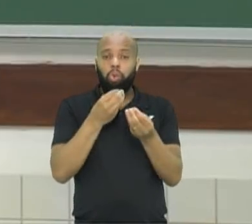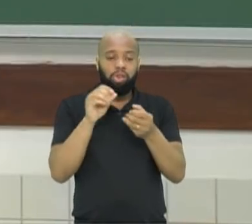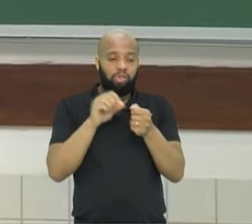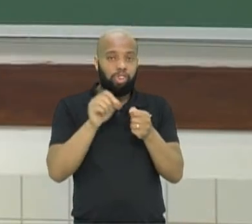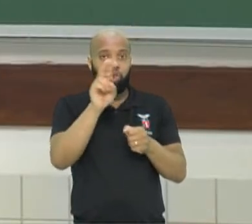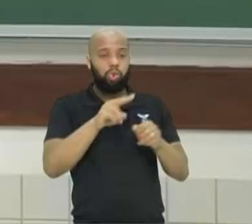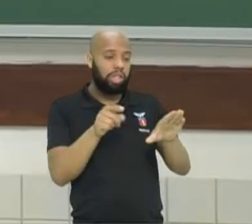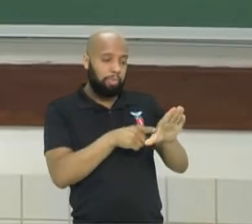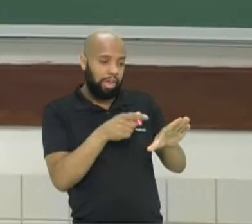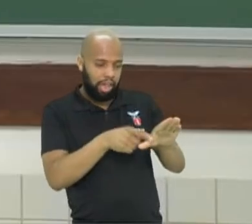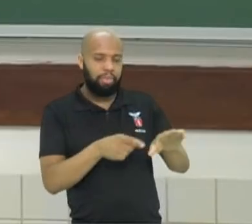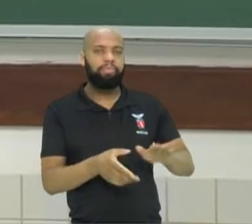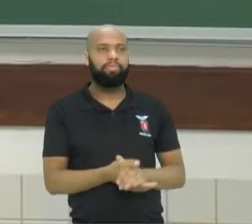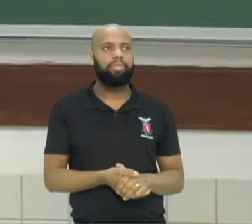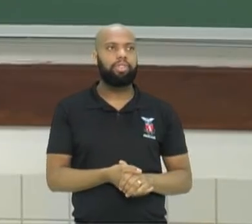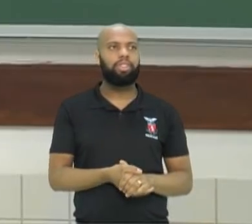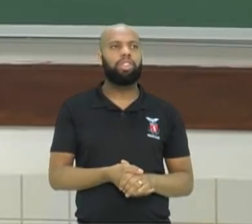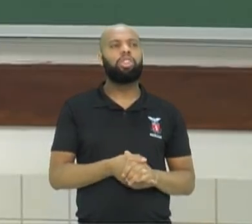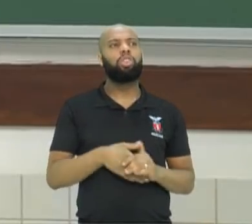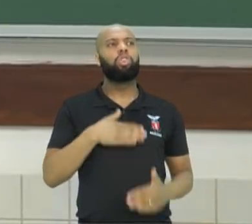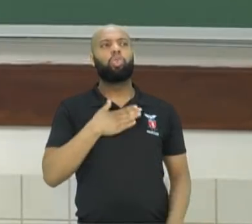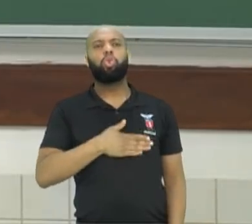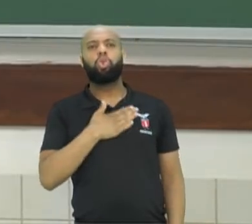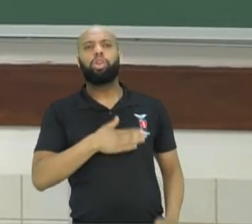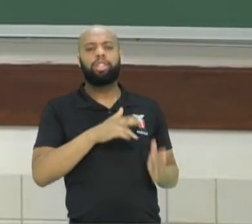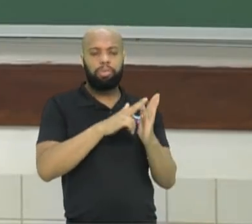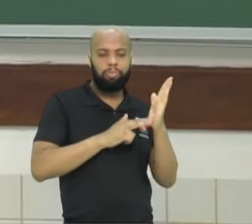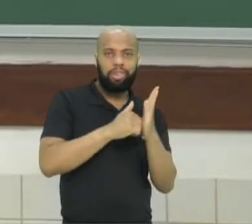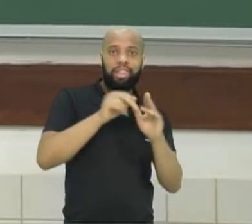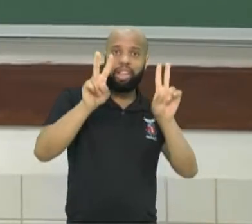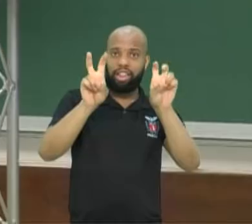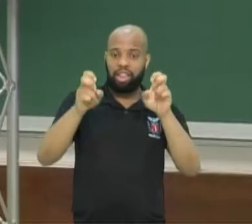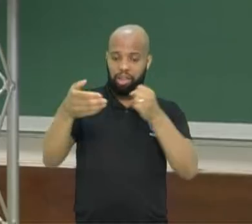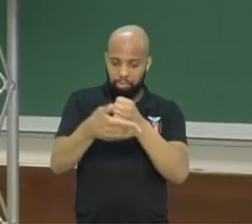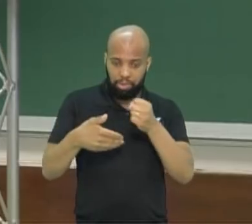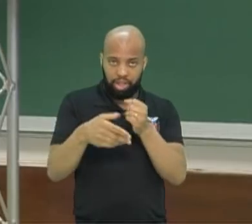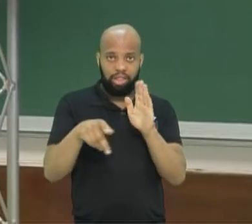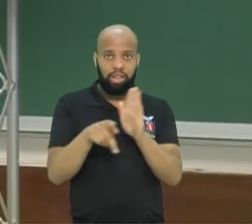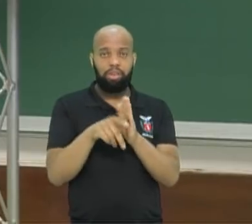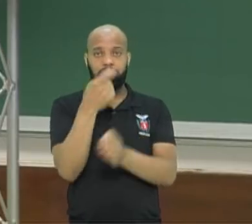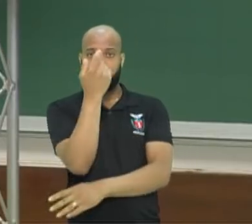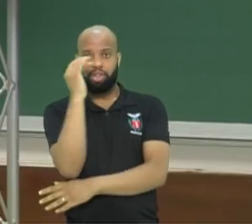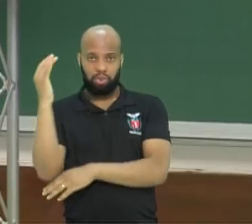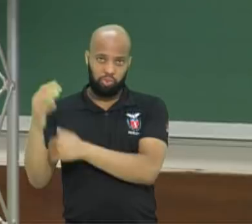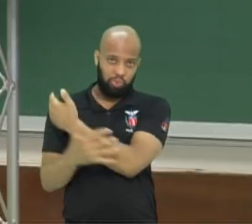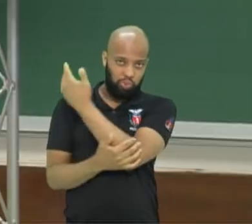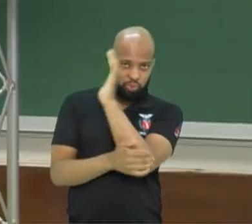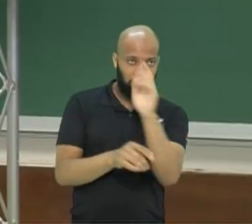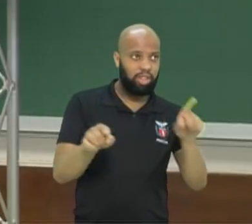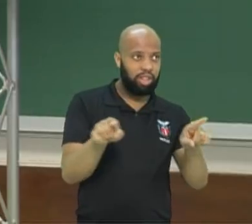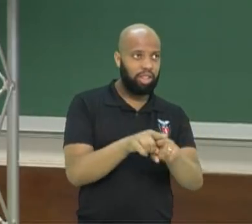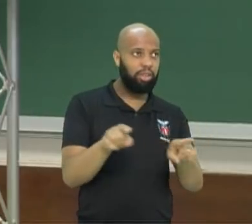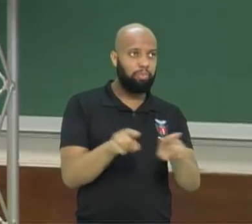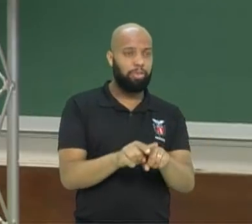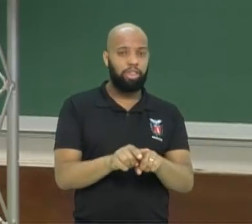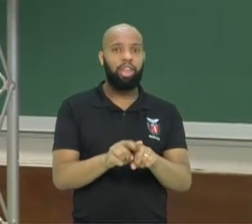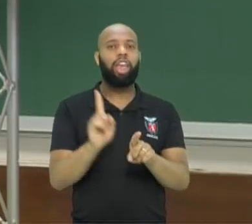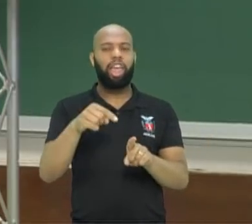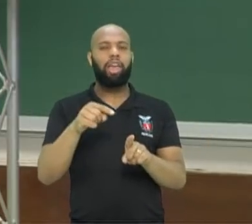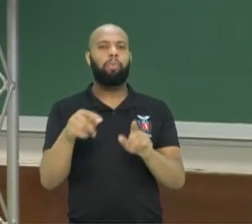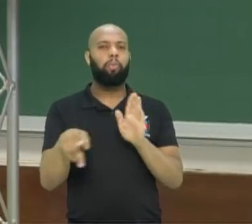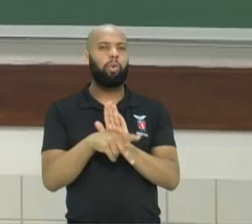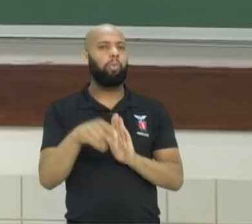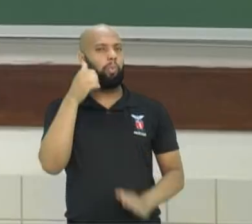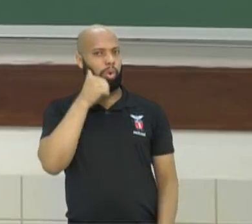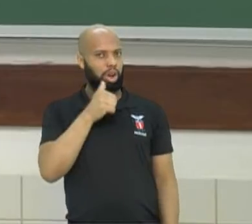certo? Ela gosta de pintar temas baseados na natureza e na mulher. Mas